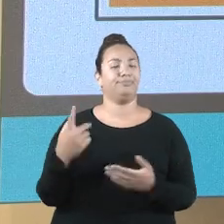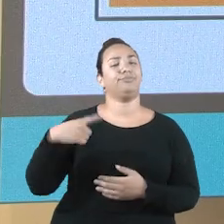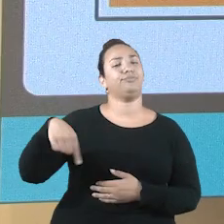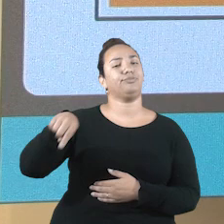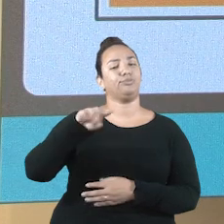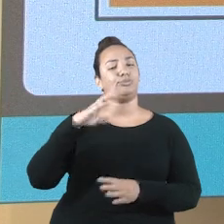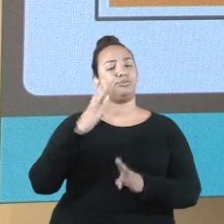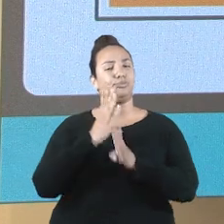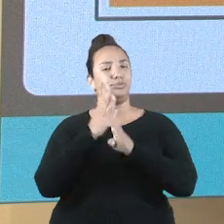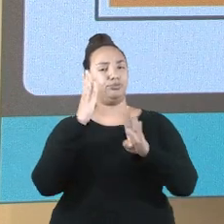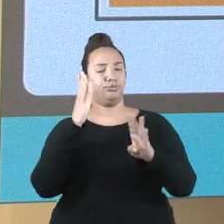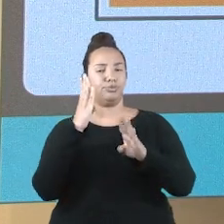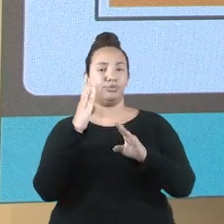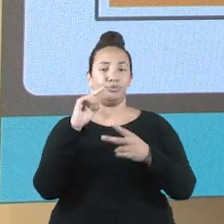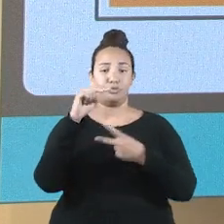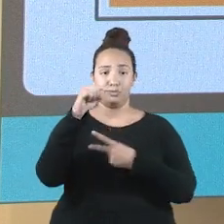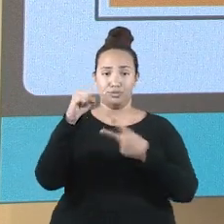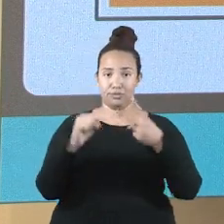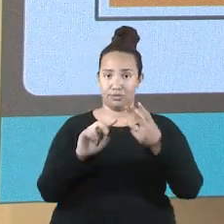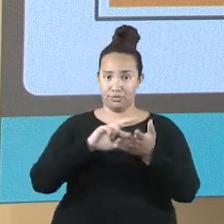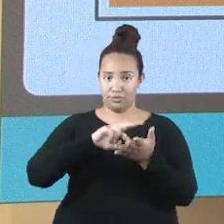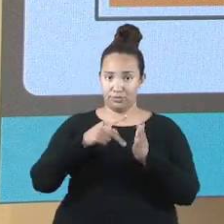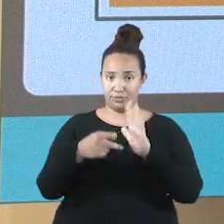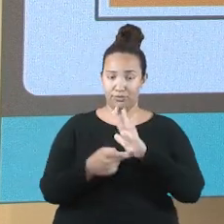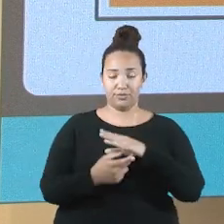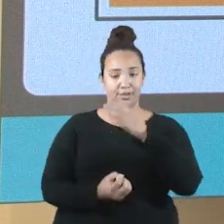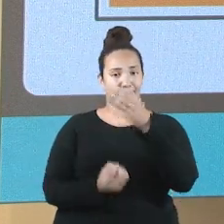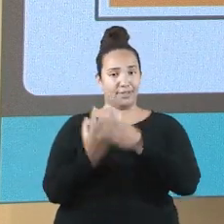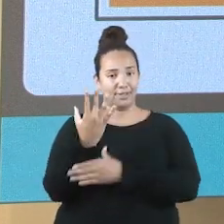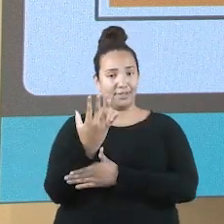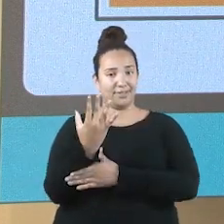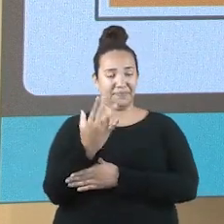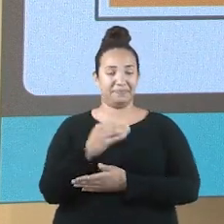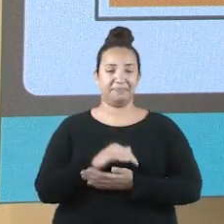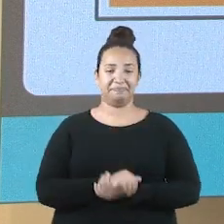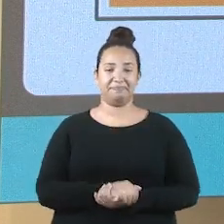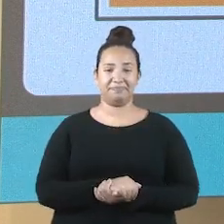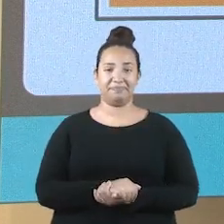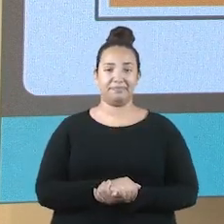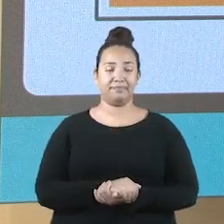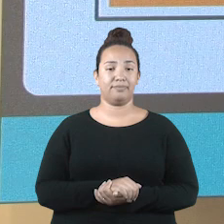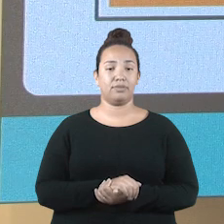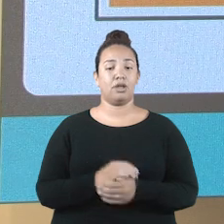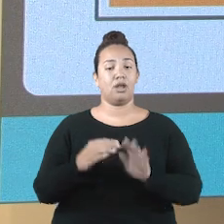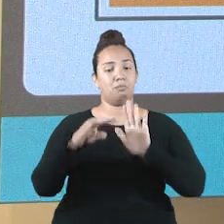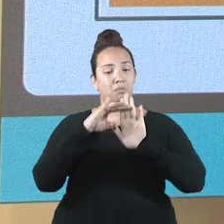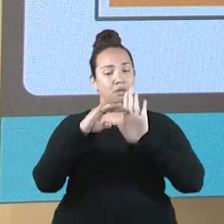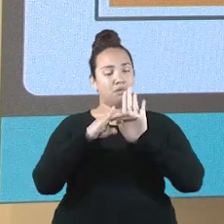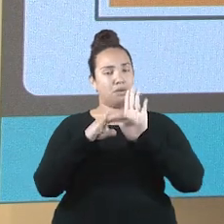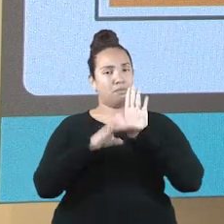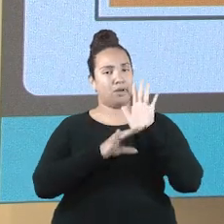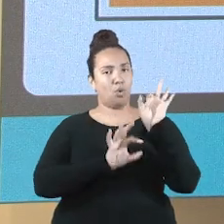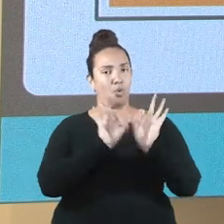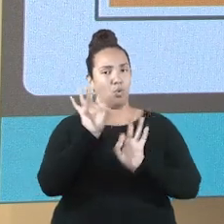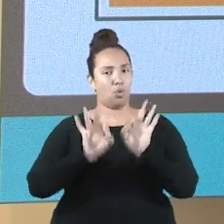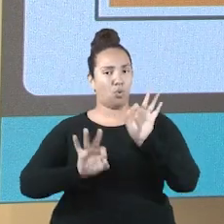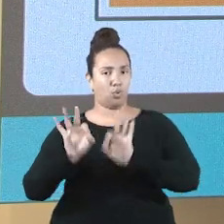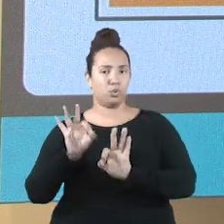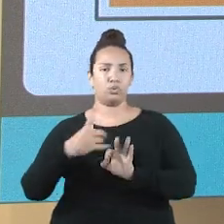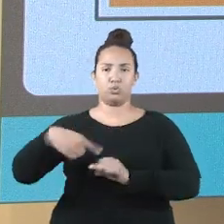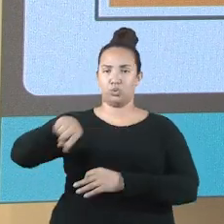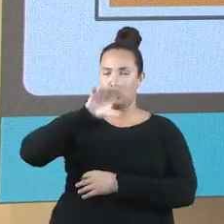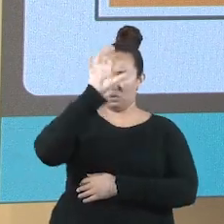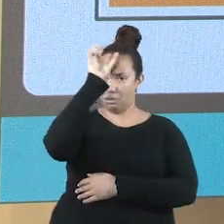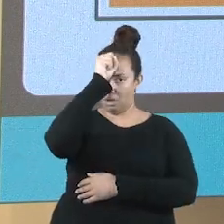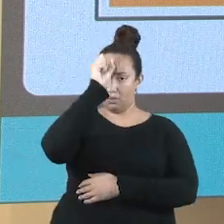que descobrimos 2 significados de pocar, é só montarmos o verbete, seguindo sempre a organização